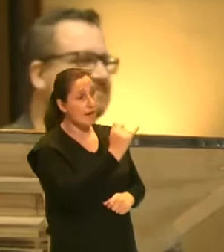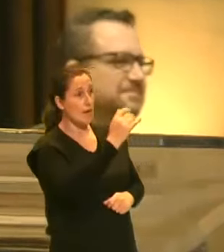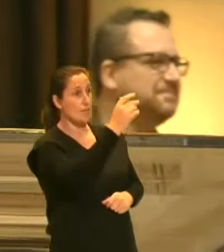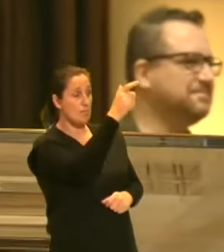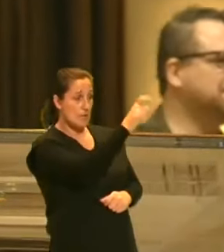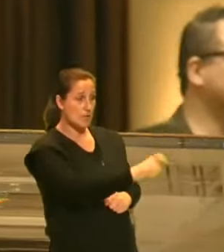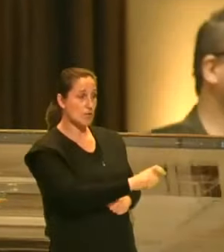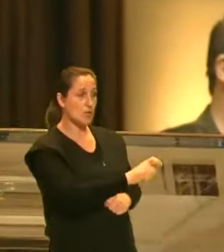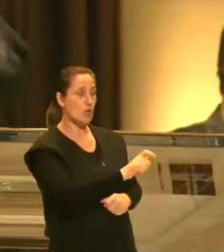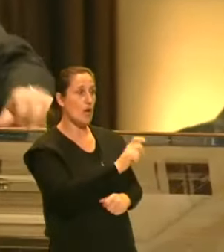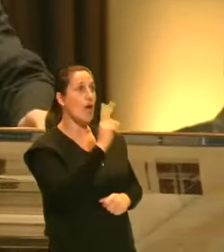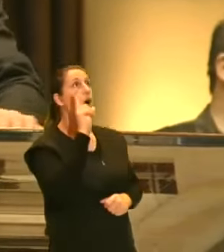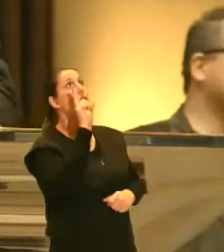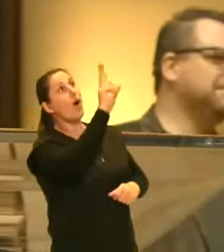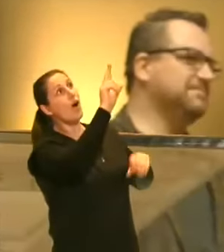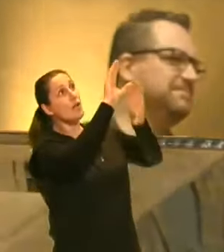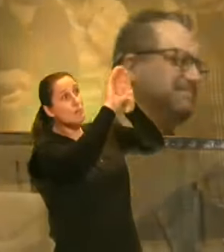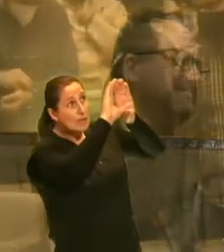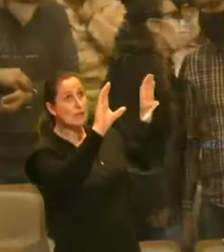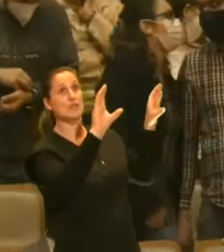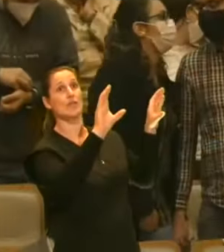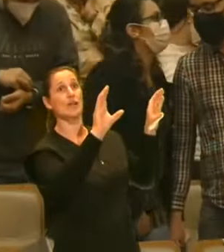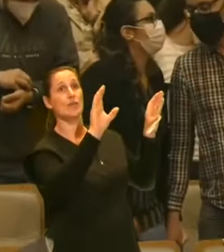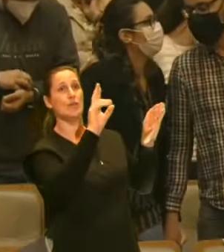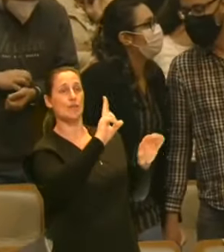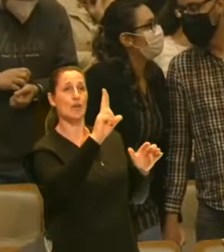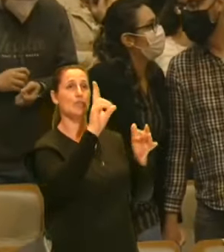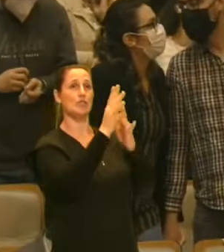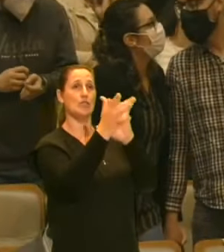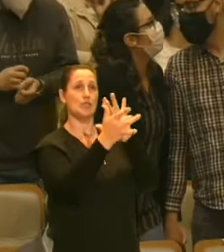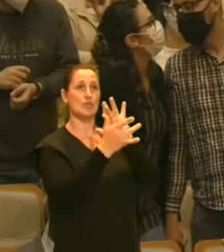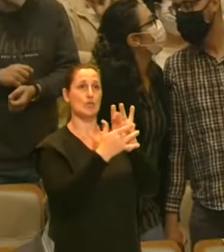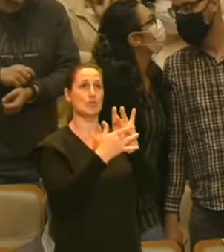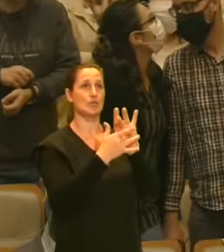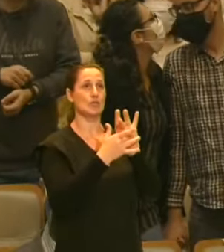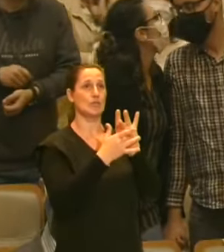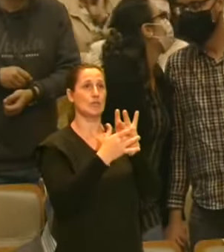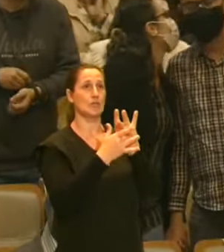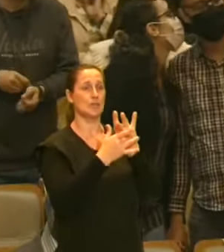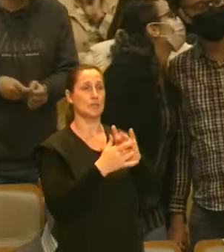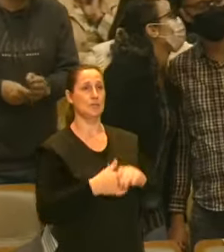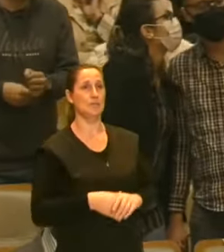teus olhos em nome de Jesus. Amém e amém. Glória a Deus, pessoal.